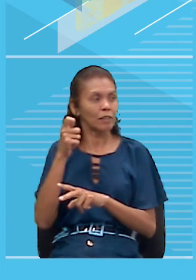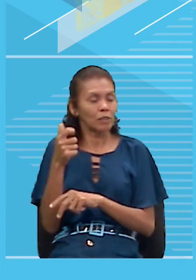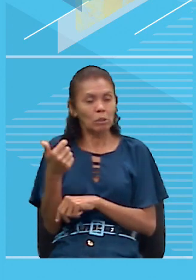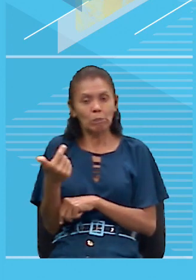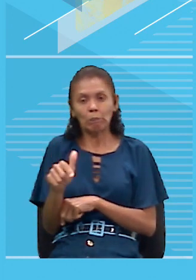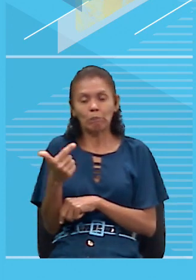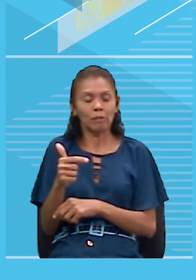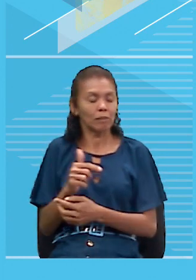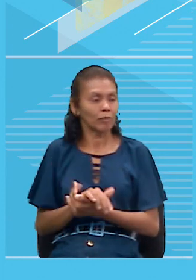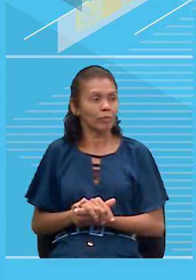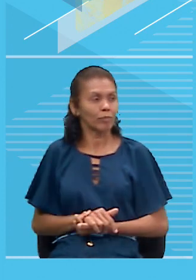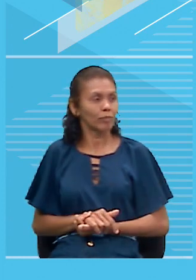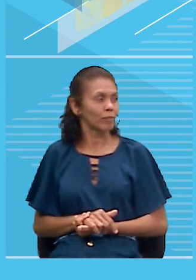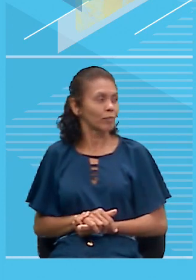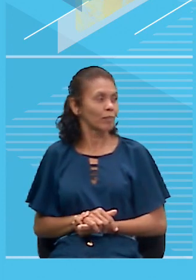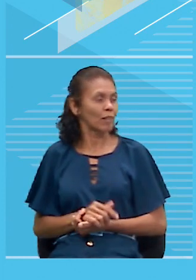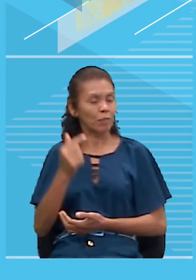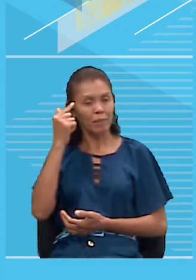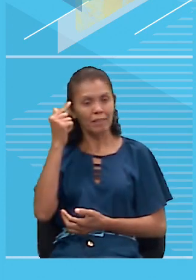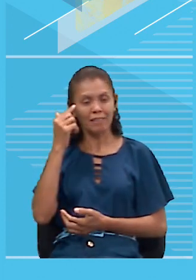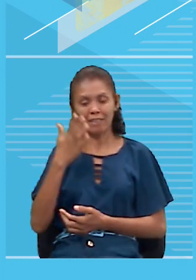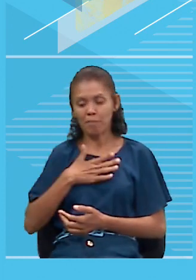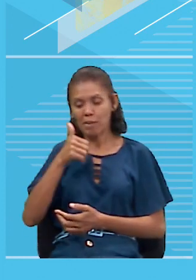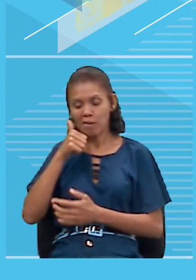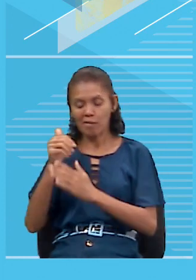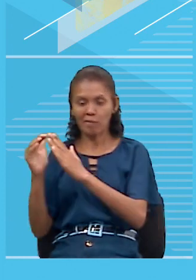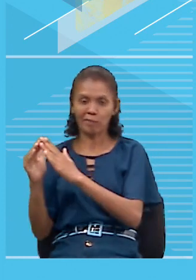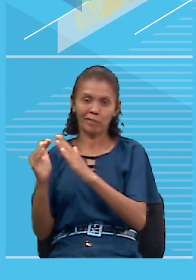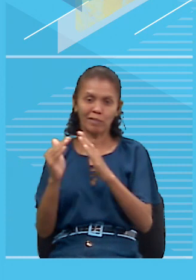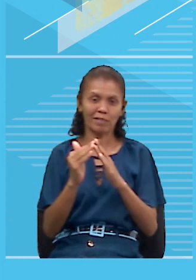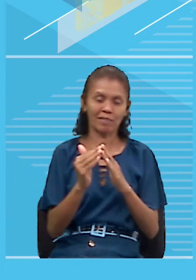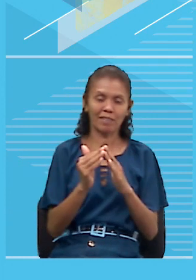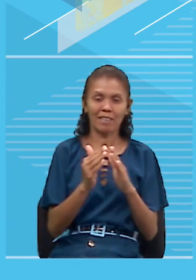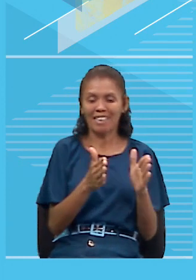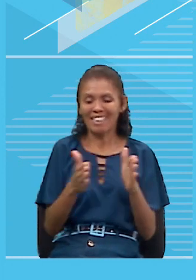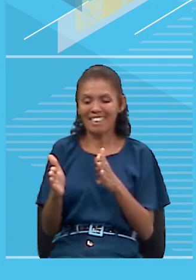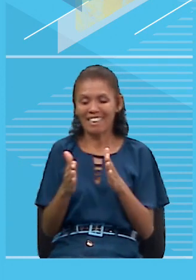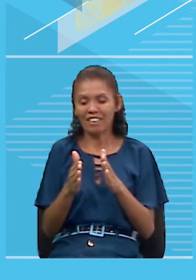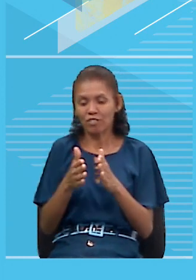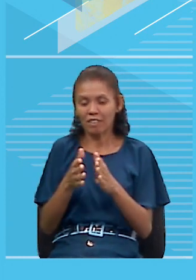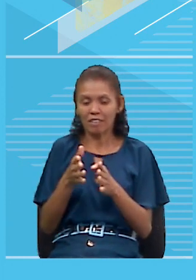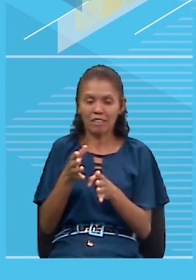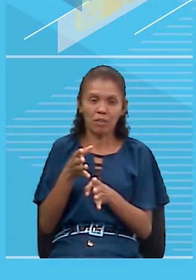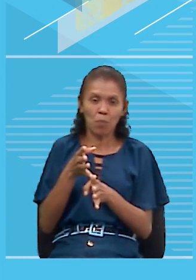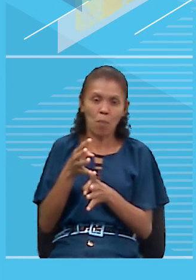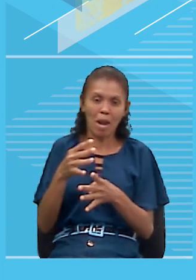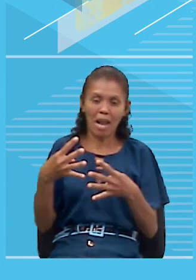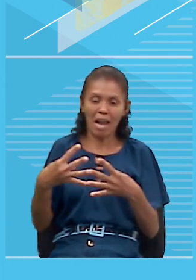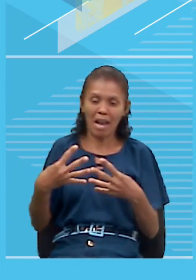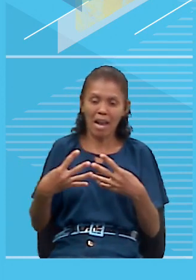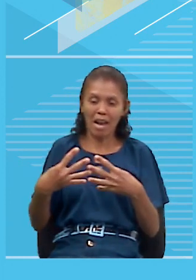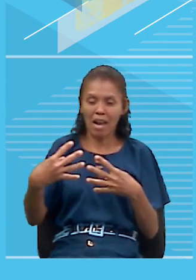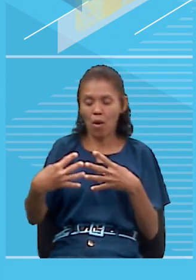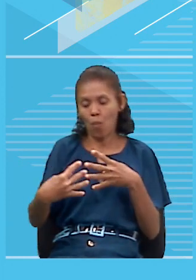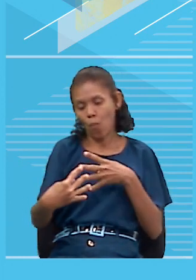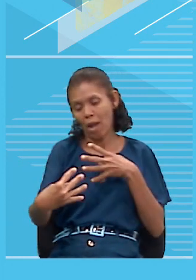vizinha se entre a minha casa e a casa dela fosse uma cerca ela